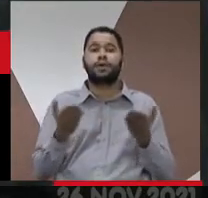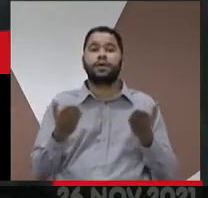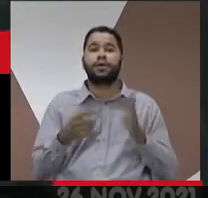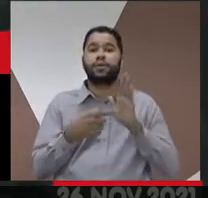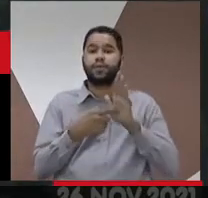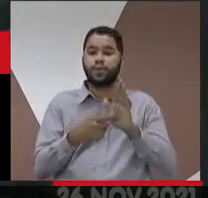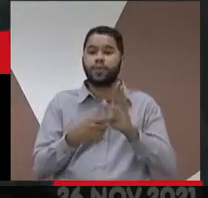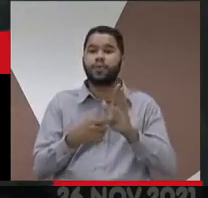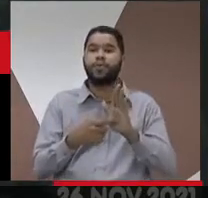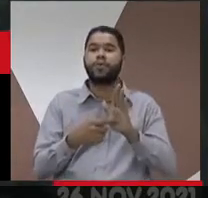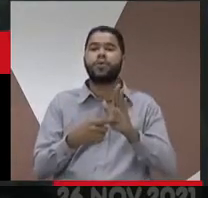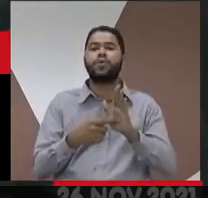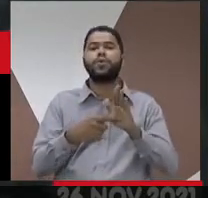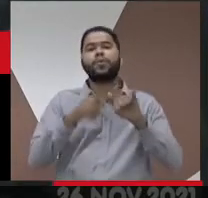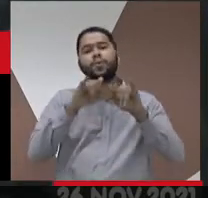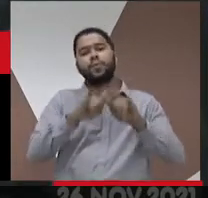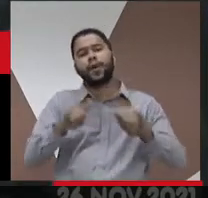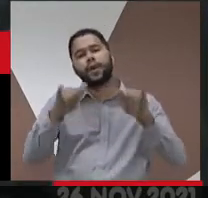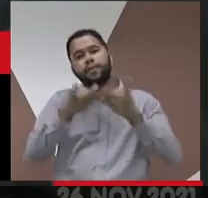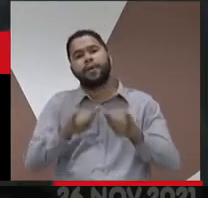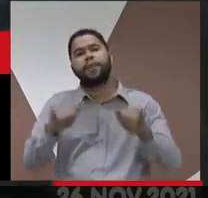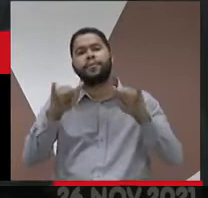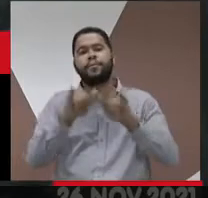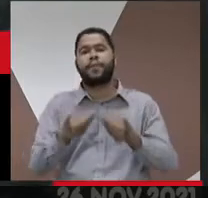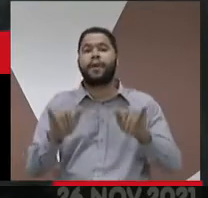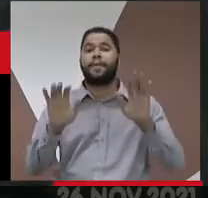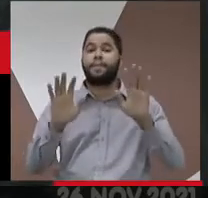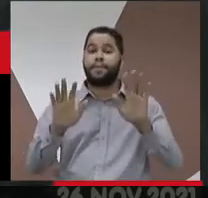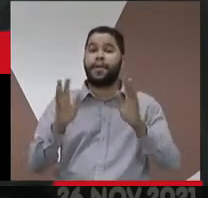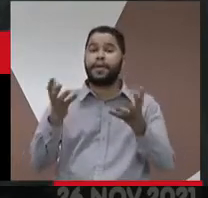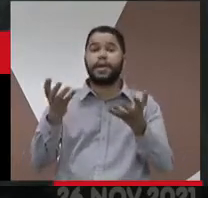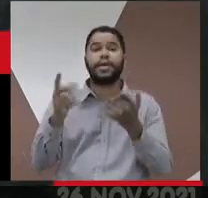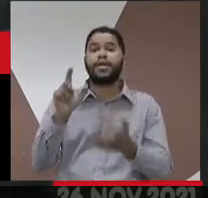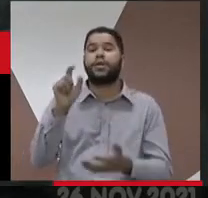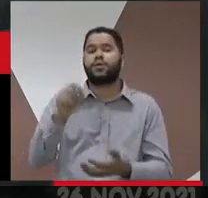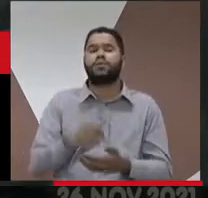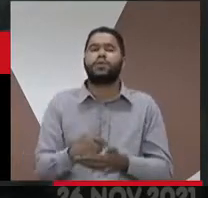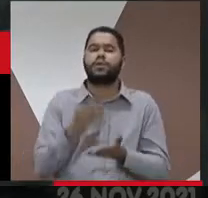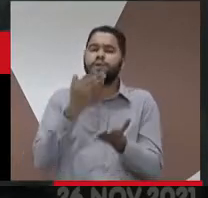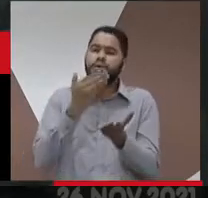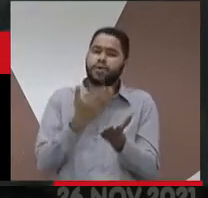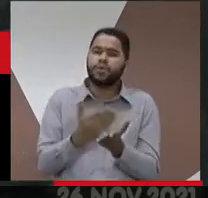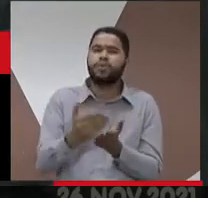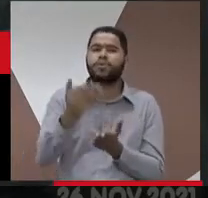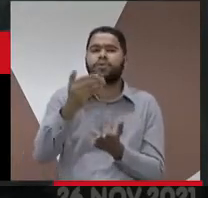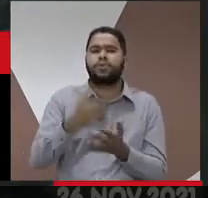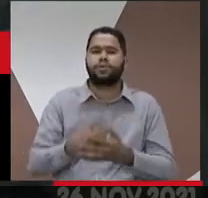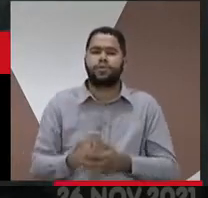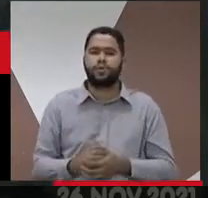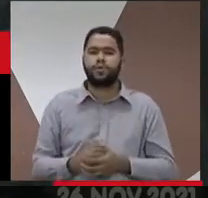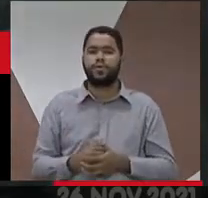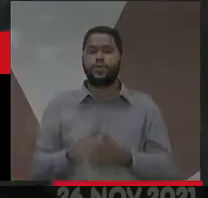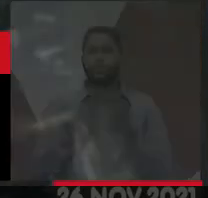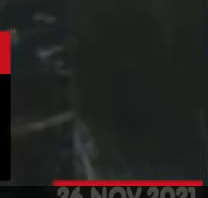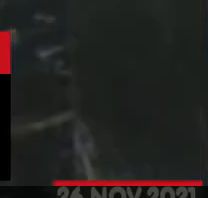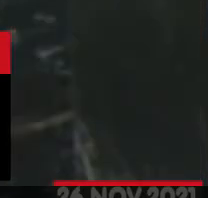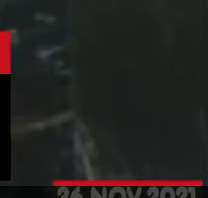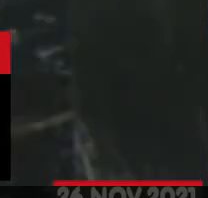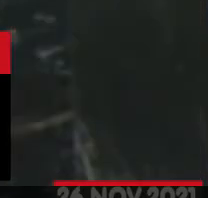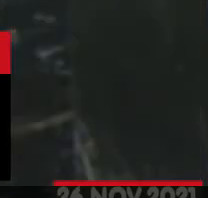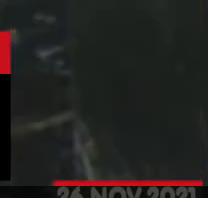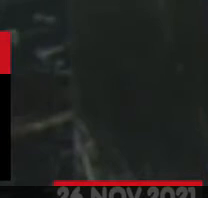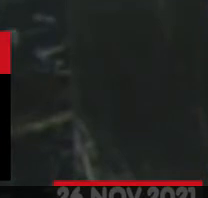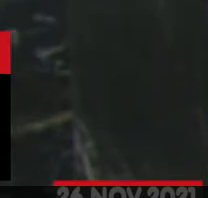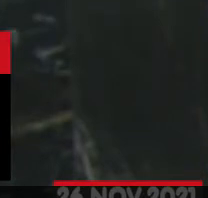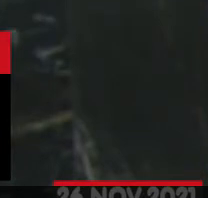de passagem nessas questões, mas queria iniciar dizendo, em primeiro lugar,